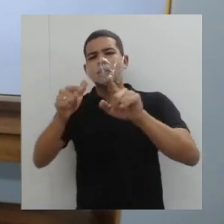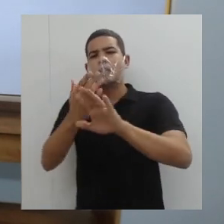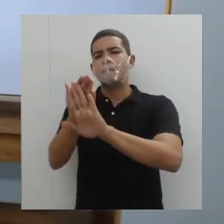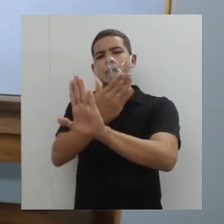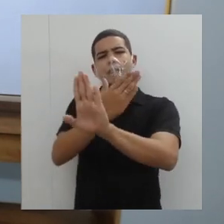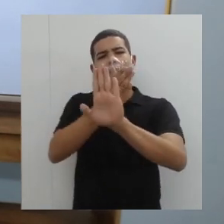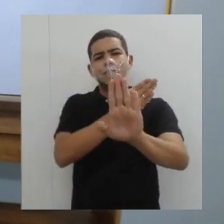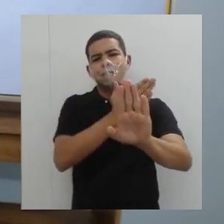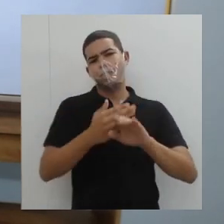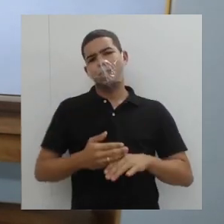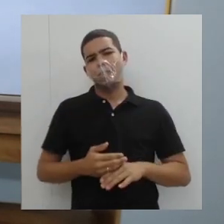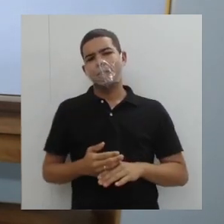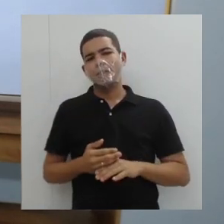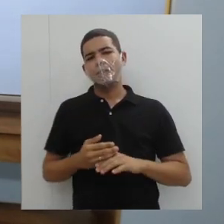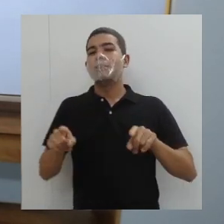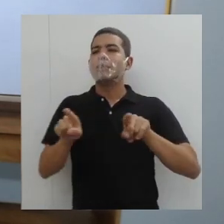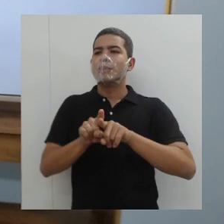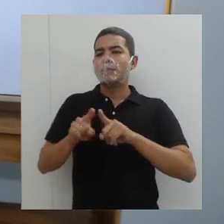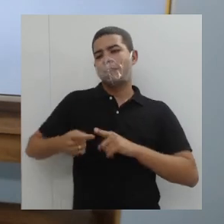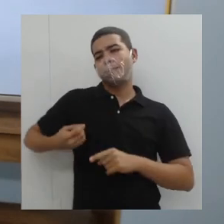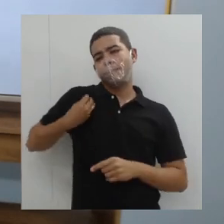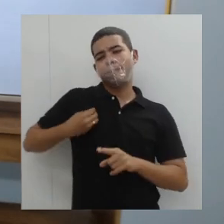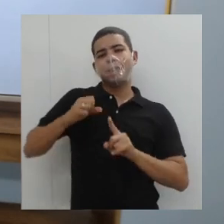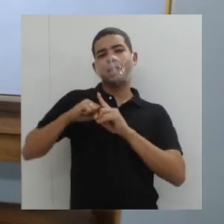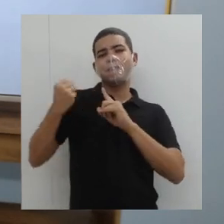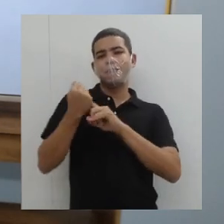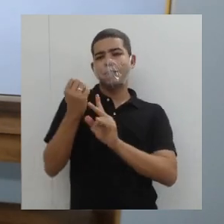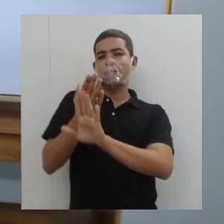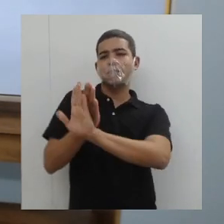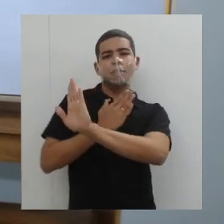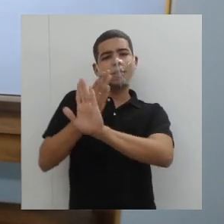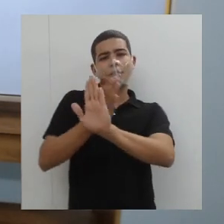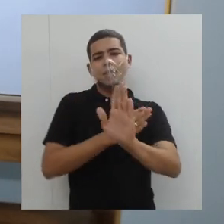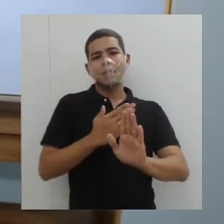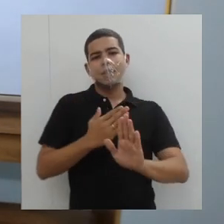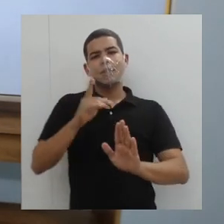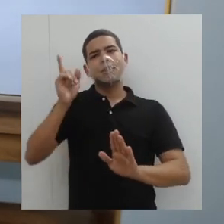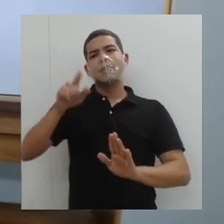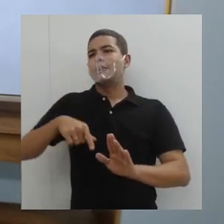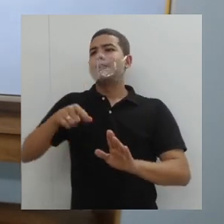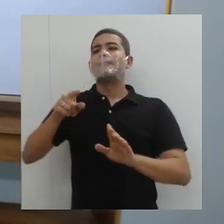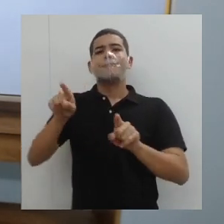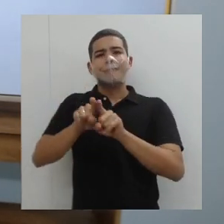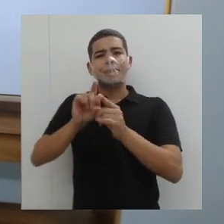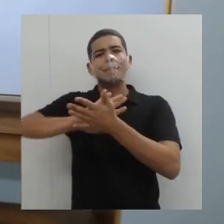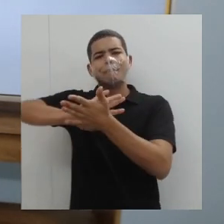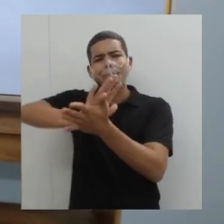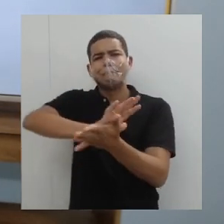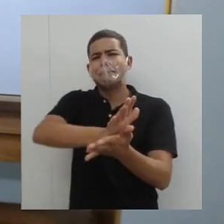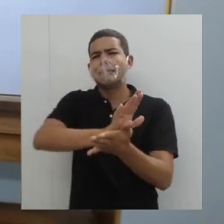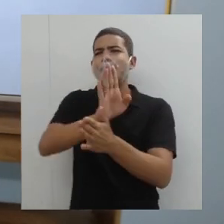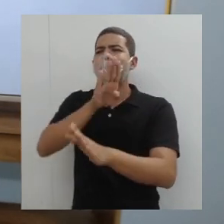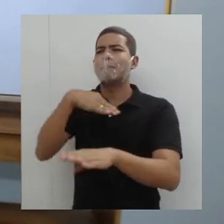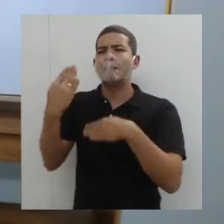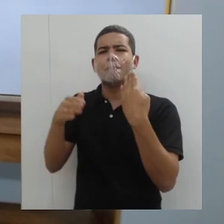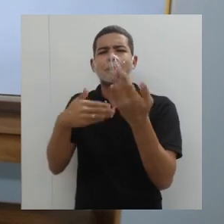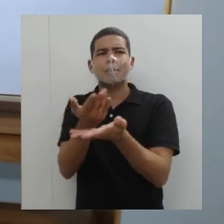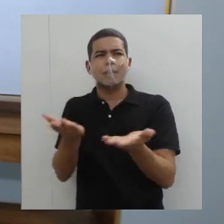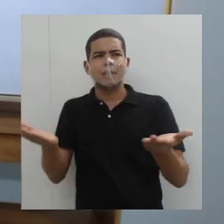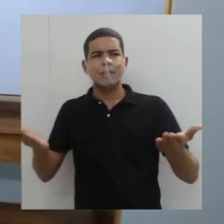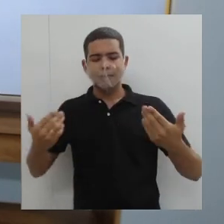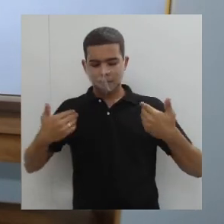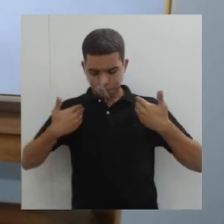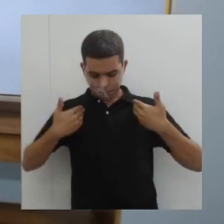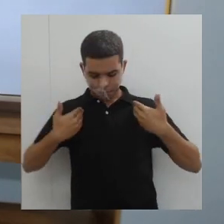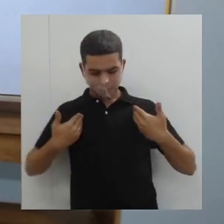o preconceito afasta pessoas da vida social, o preconceito mata, gente. A gente precisa repensar. É o que eu